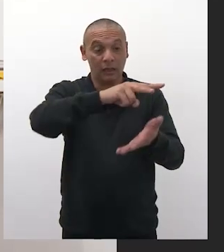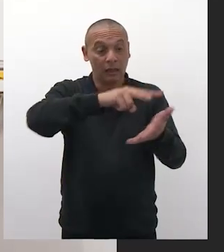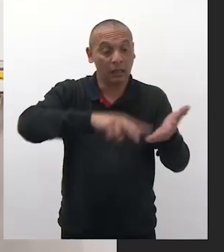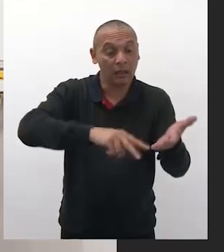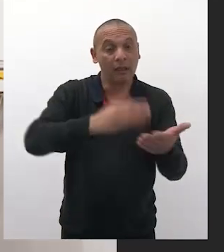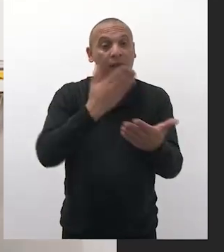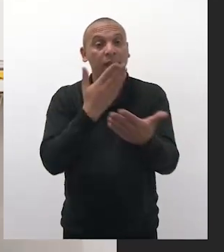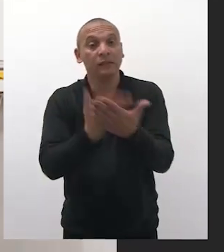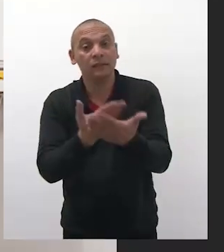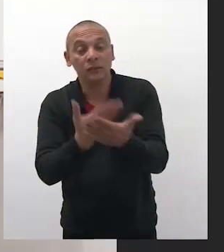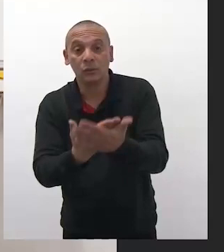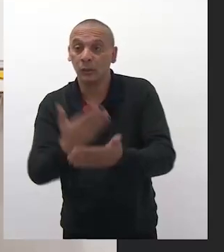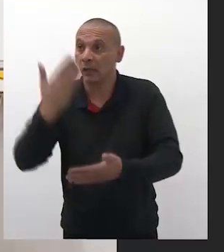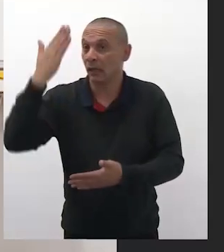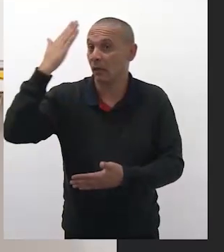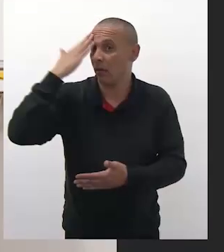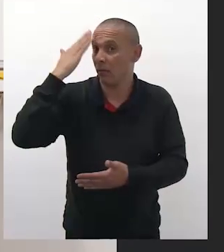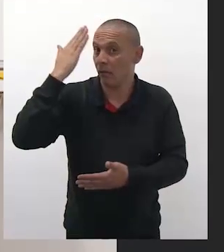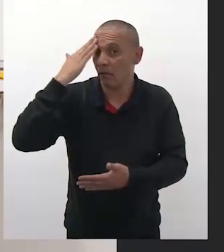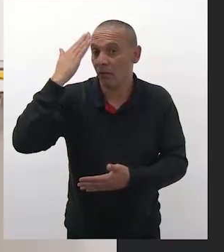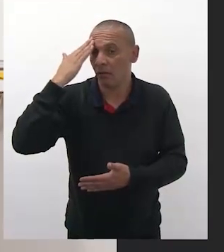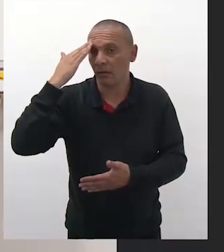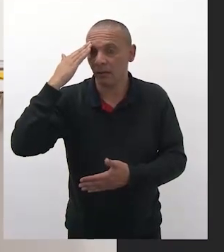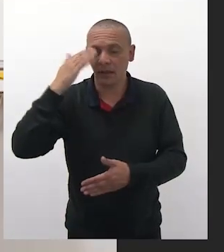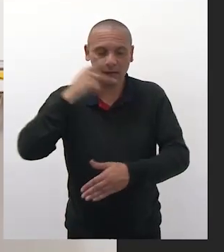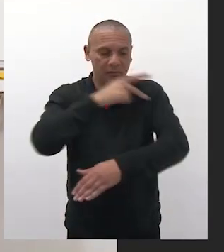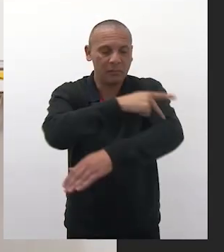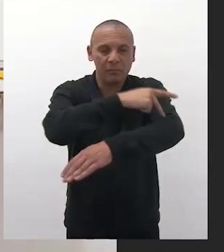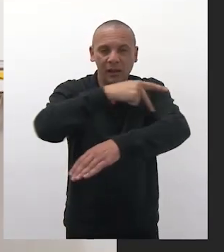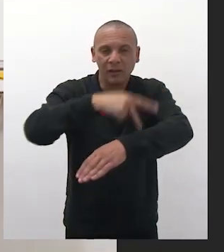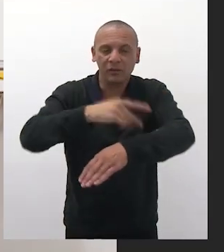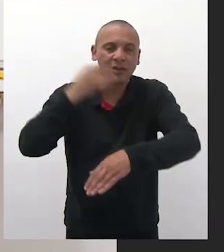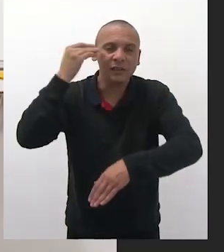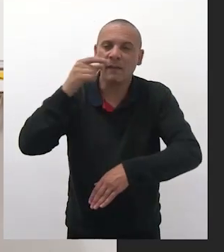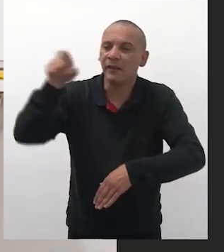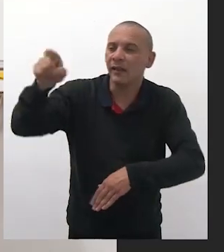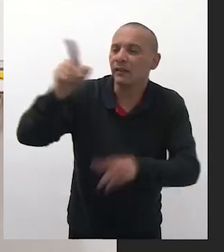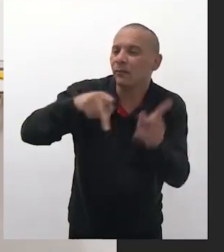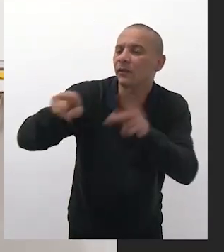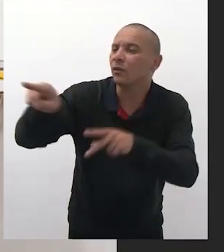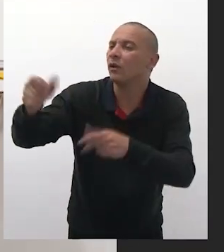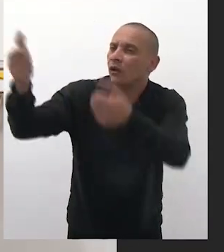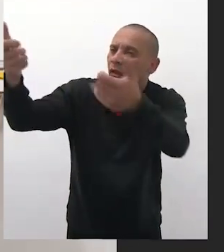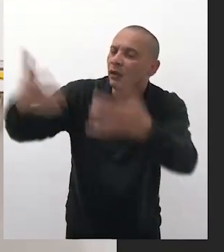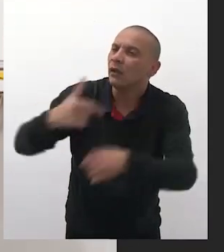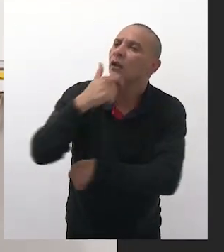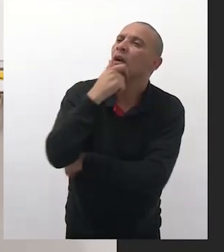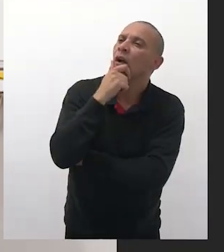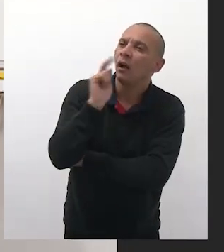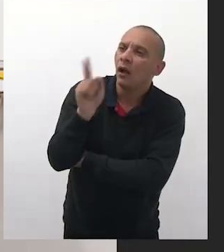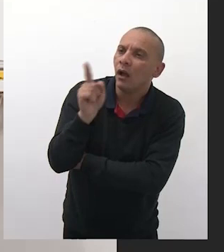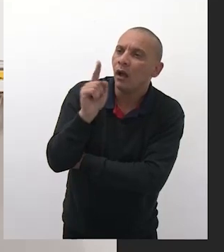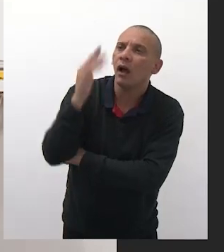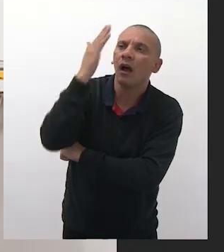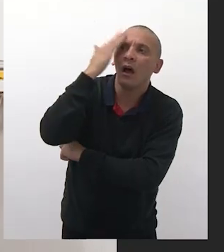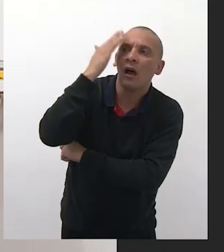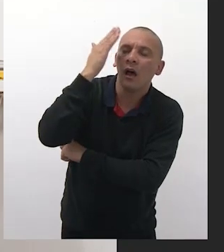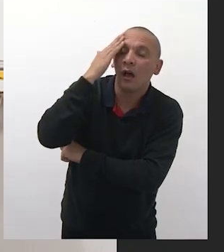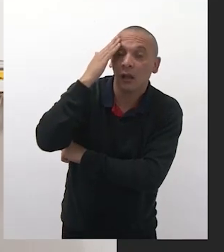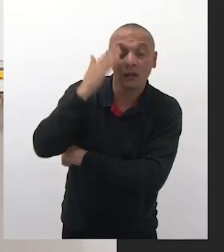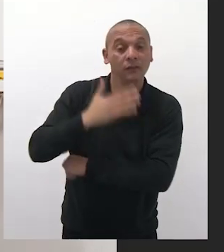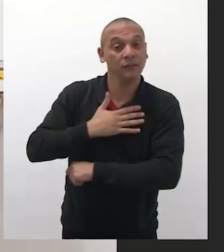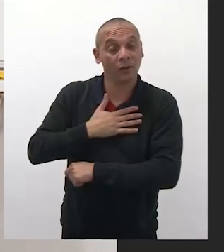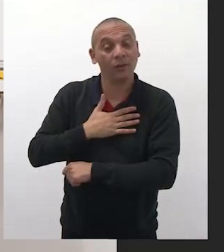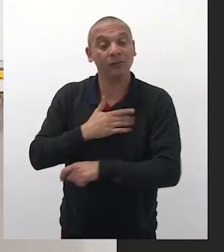estudando, entendendo, ouvindo as experiências dos outros professores também é muito gratificante. E então